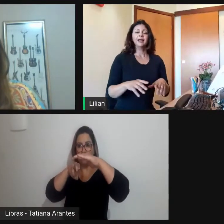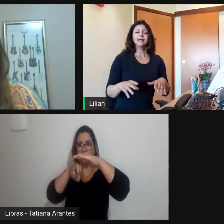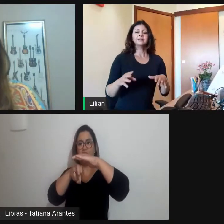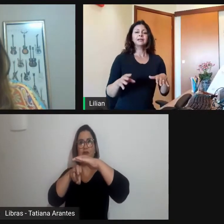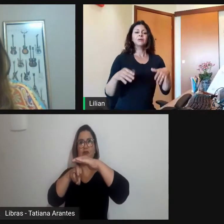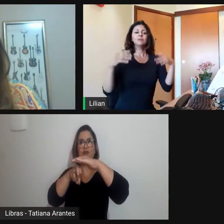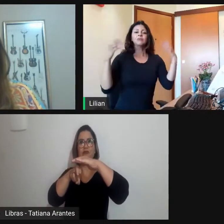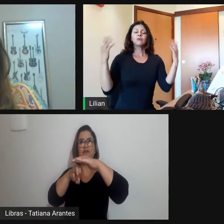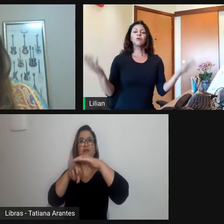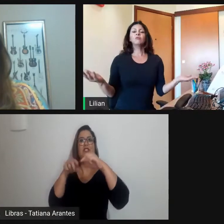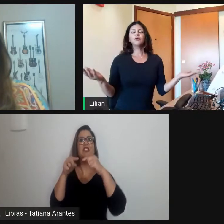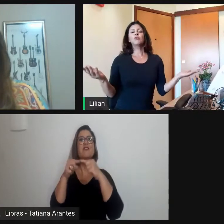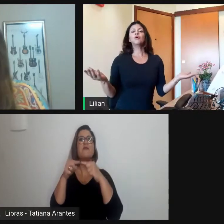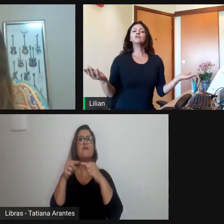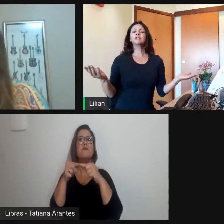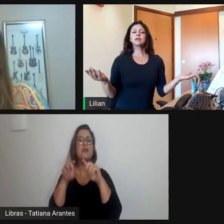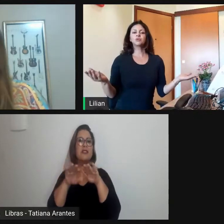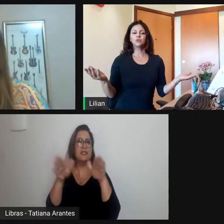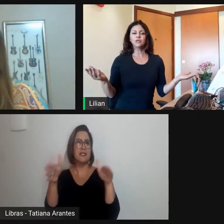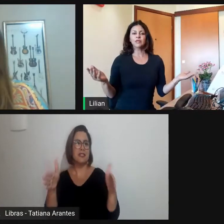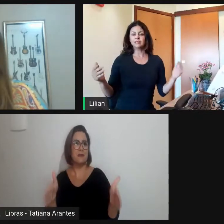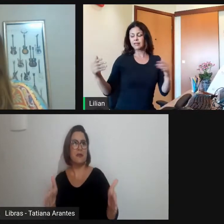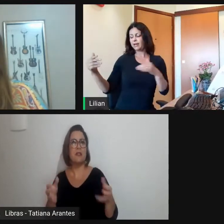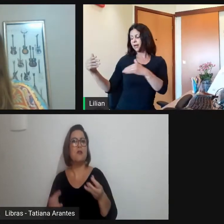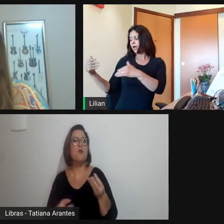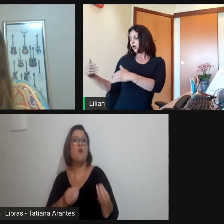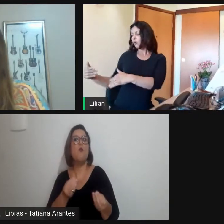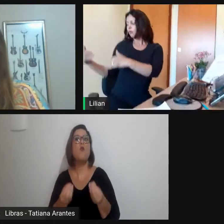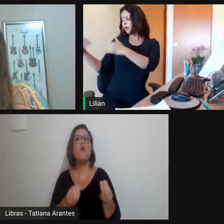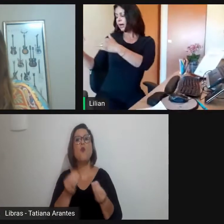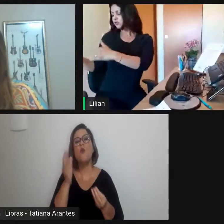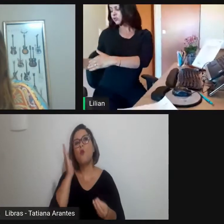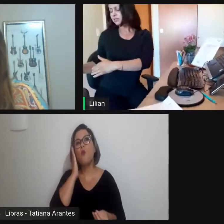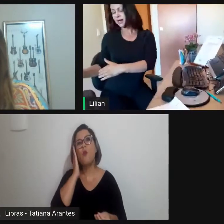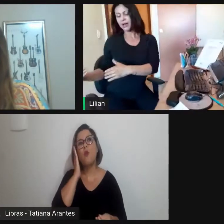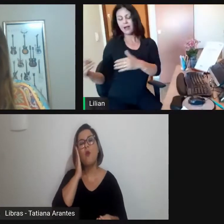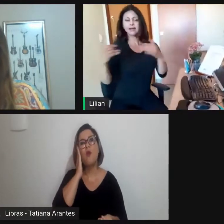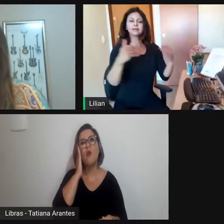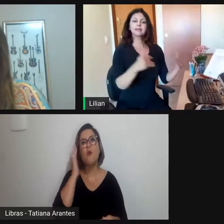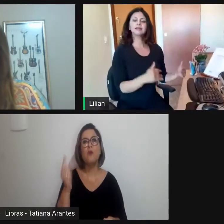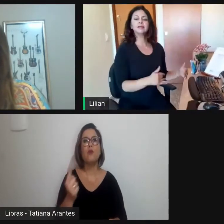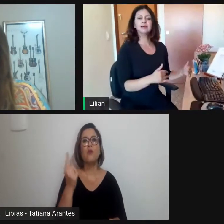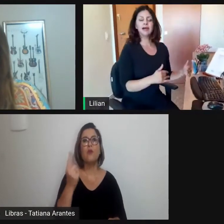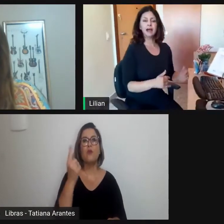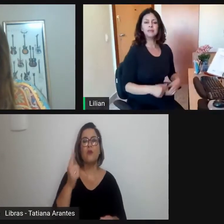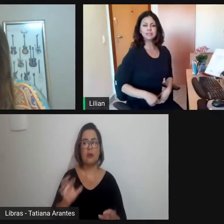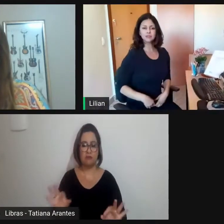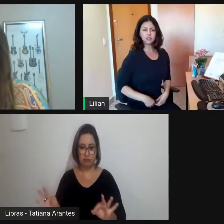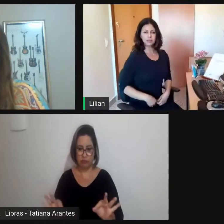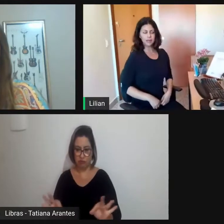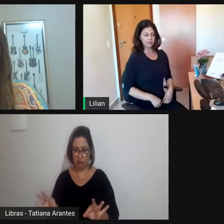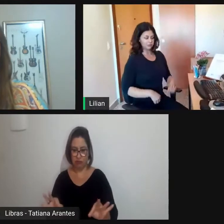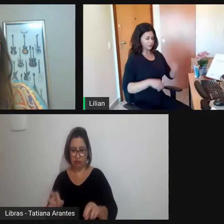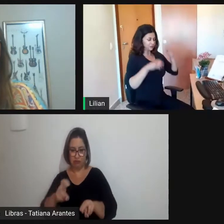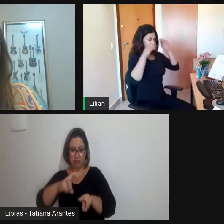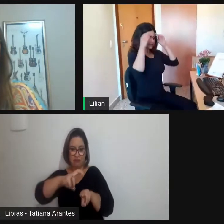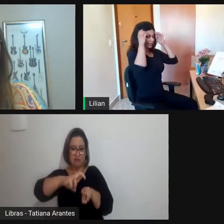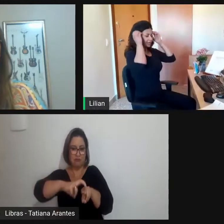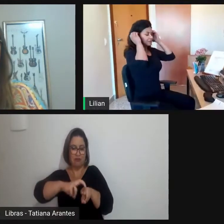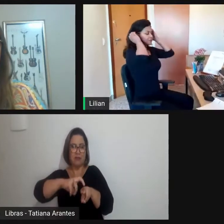né? Então, como eu encontro essa altura, né? Como ajustar a cadeira à mesa de